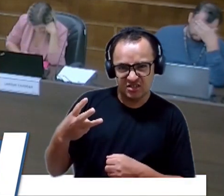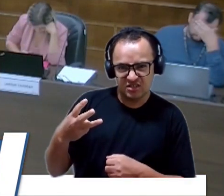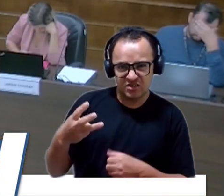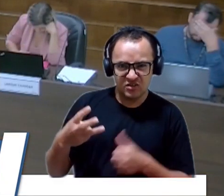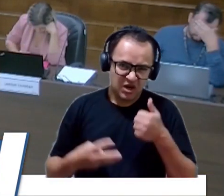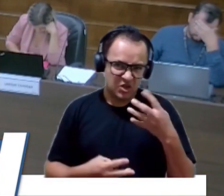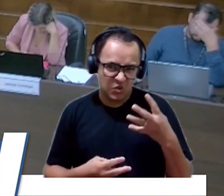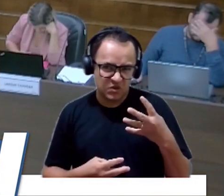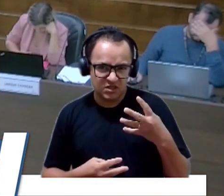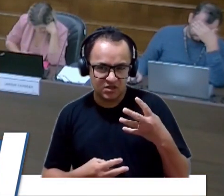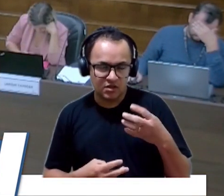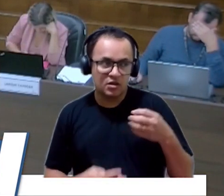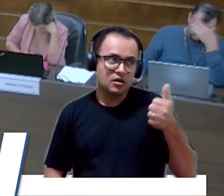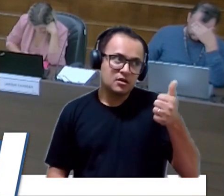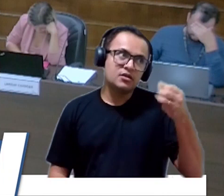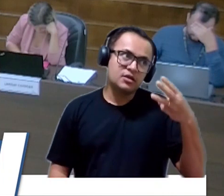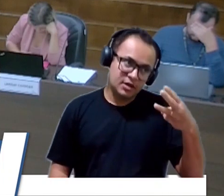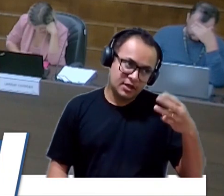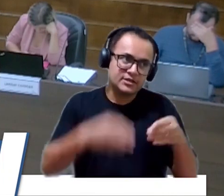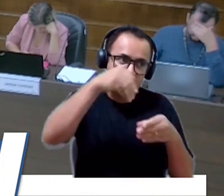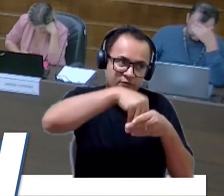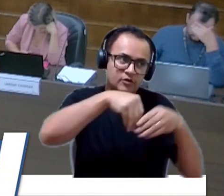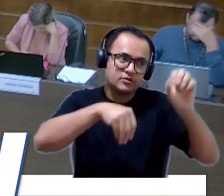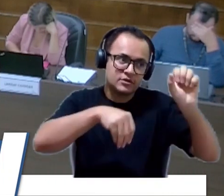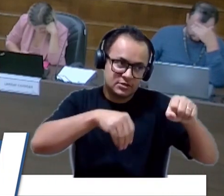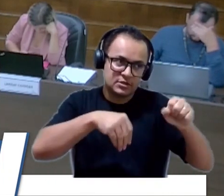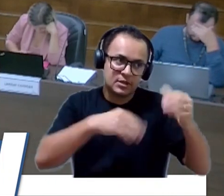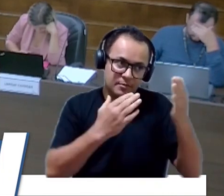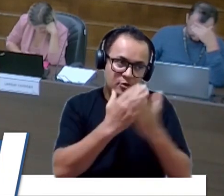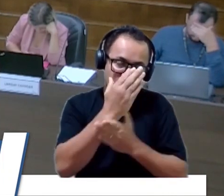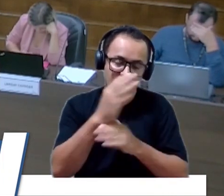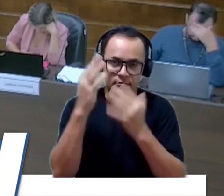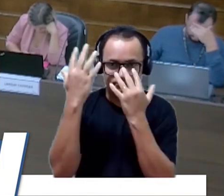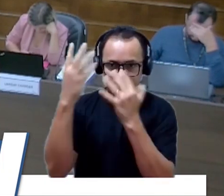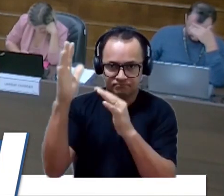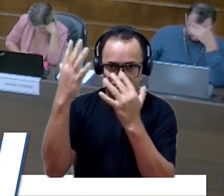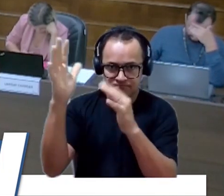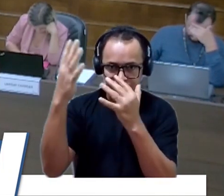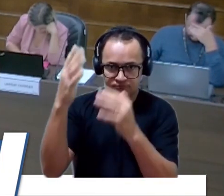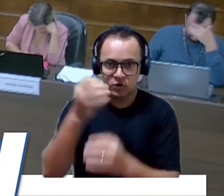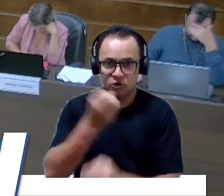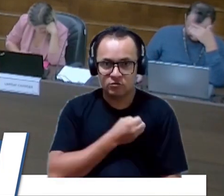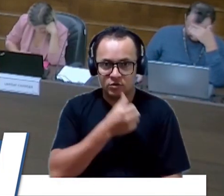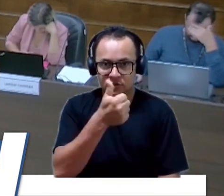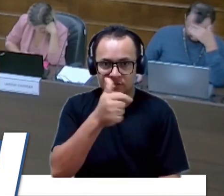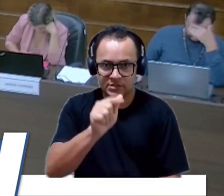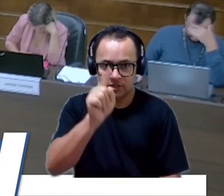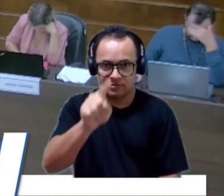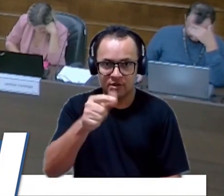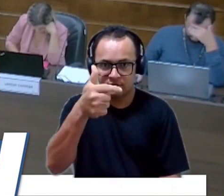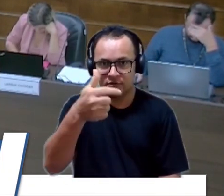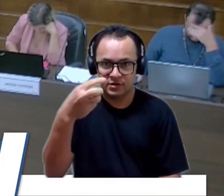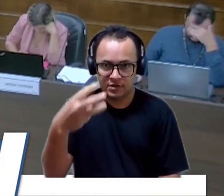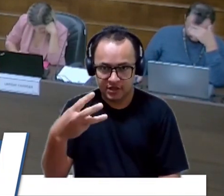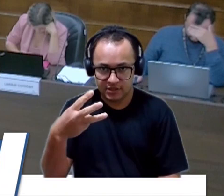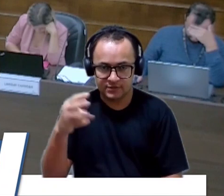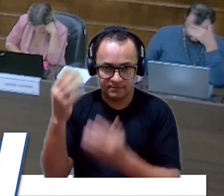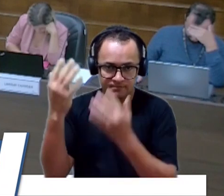Com 13 votos sim, está aprovada a moção de aplausos número 17/2003. Moção de aplausos pelos